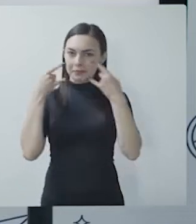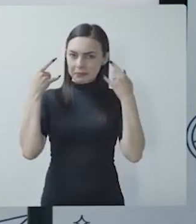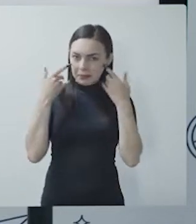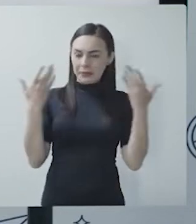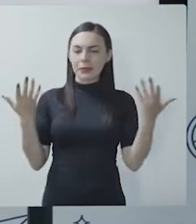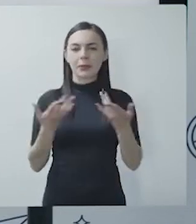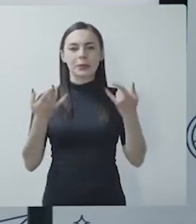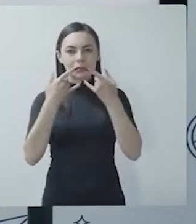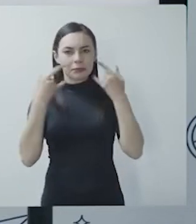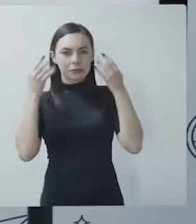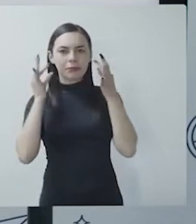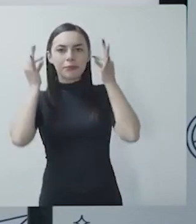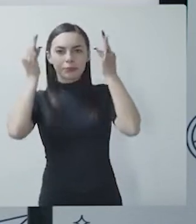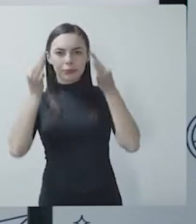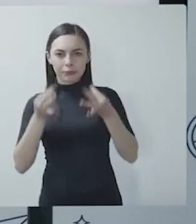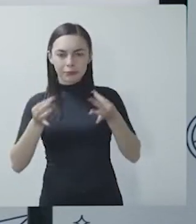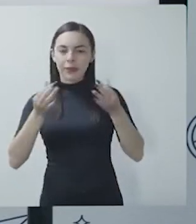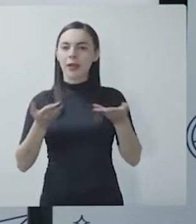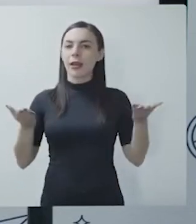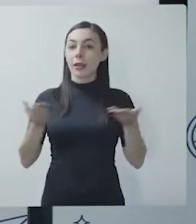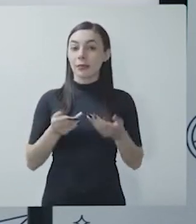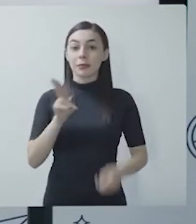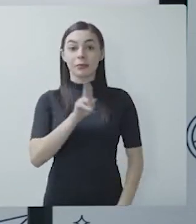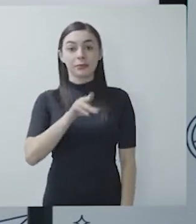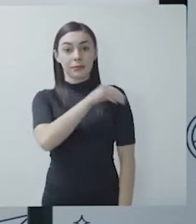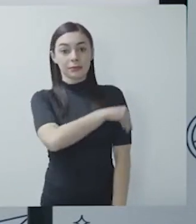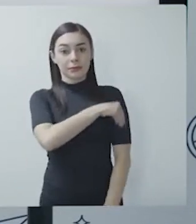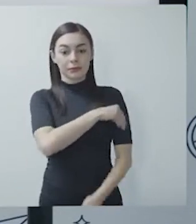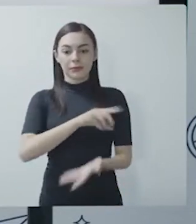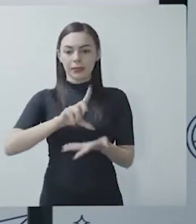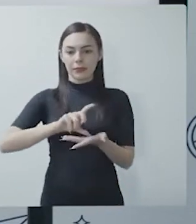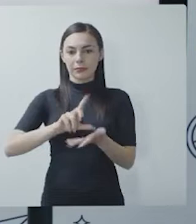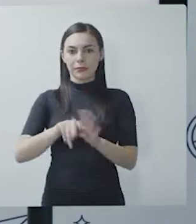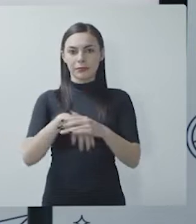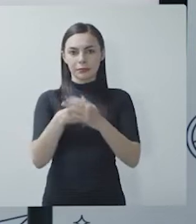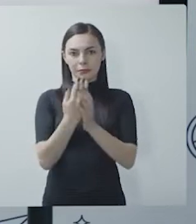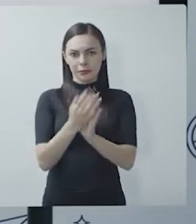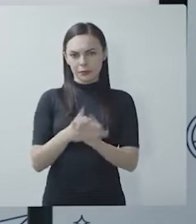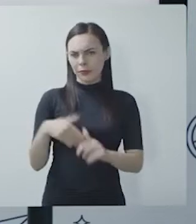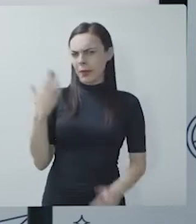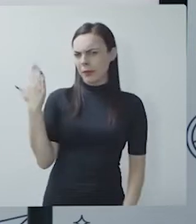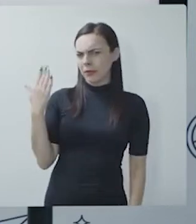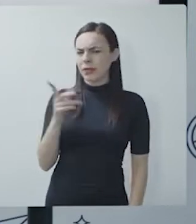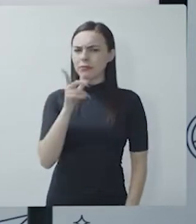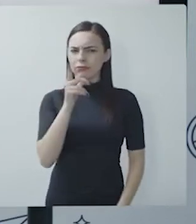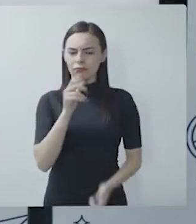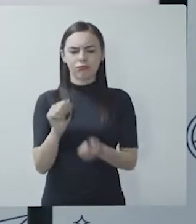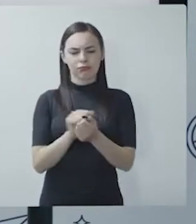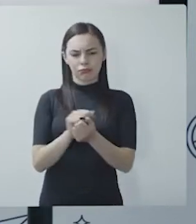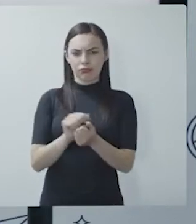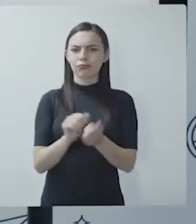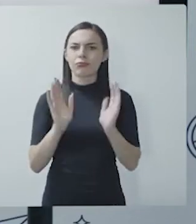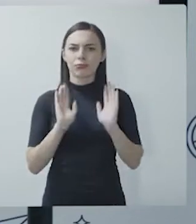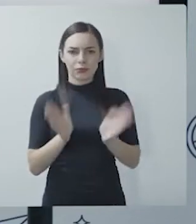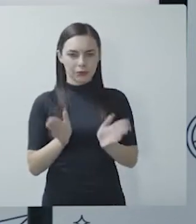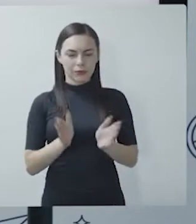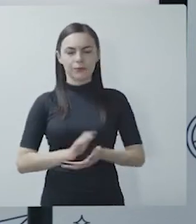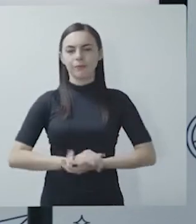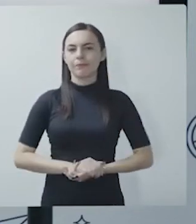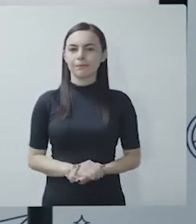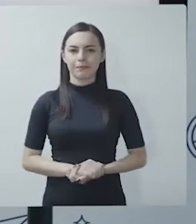tirei, vou passar um álcool gel na minha mão, mas eu já havia lavado, né, com água e sabão. Então, vamos